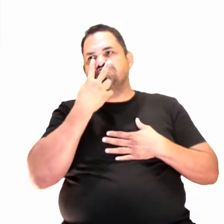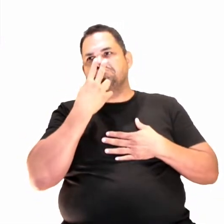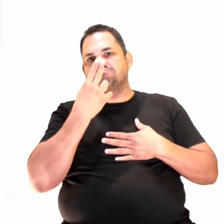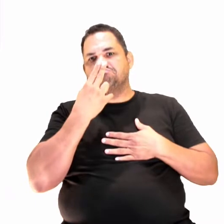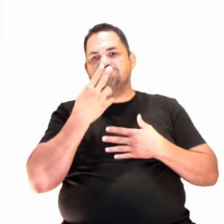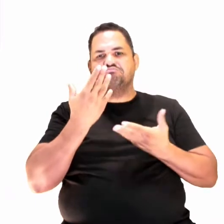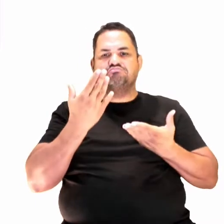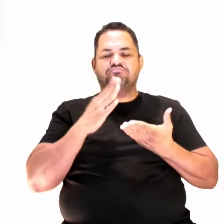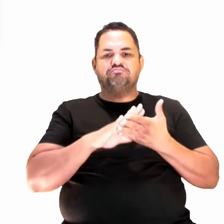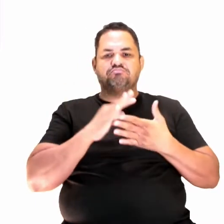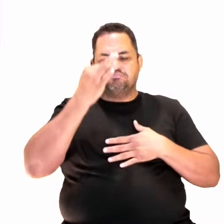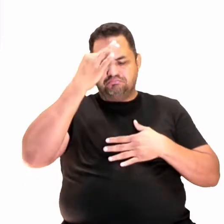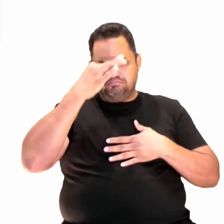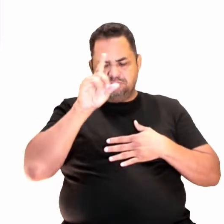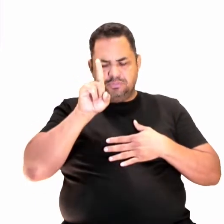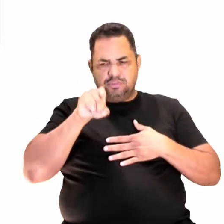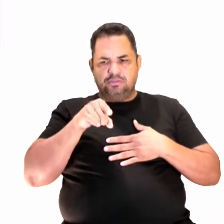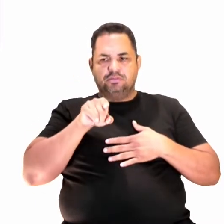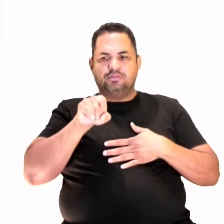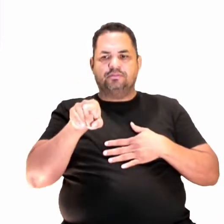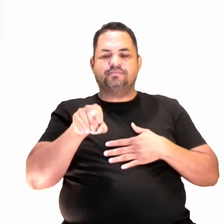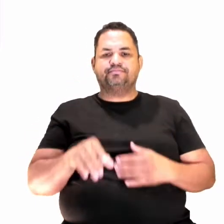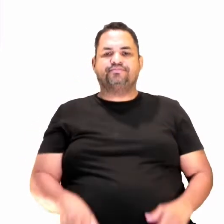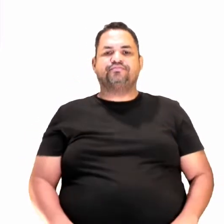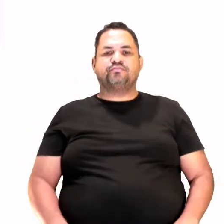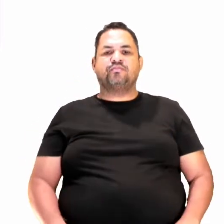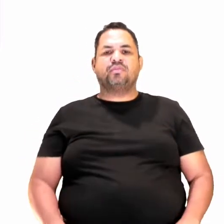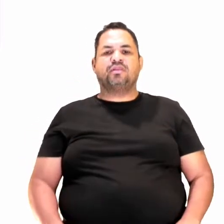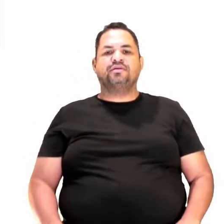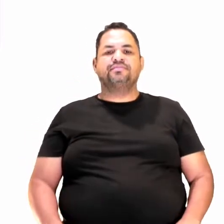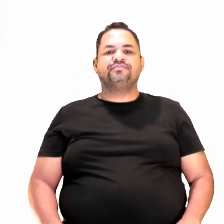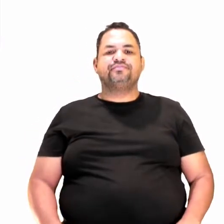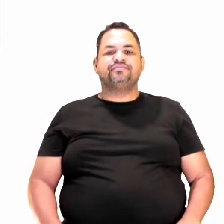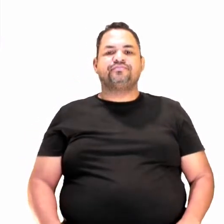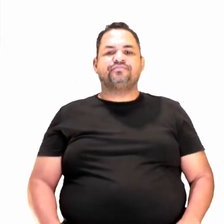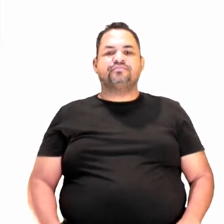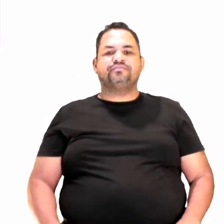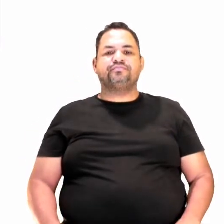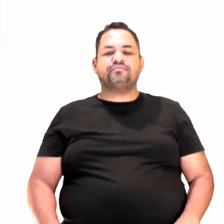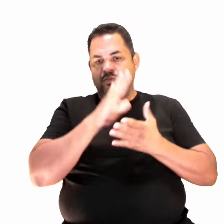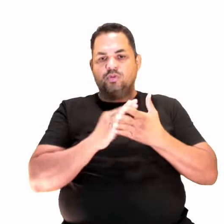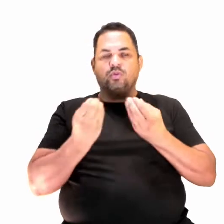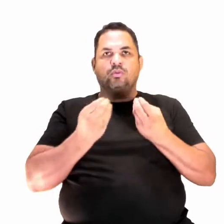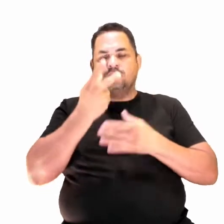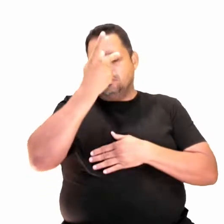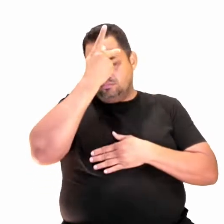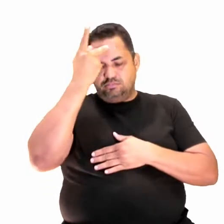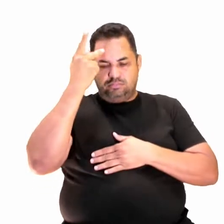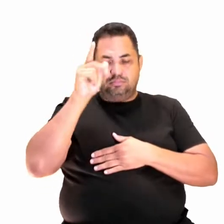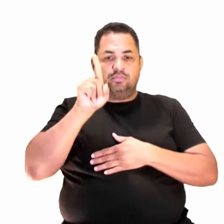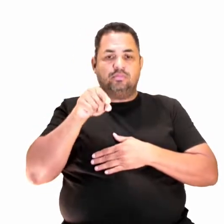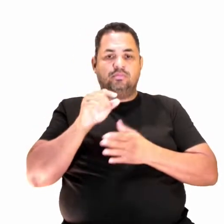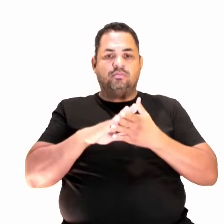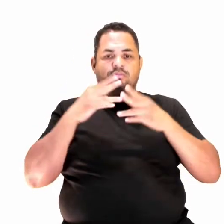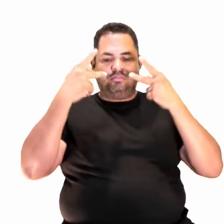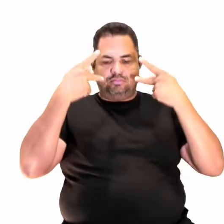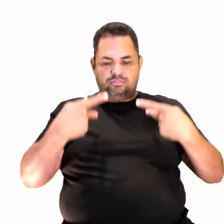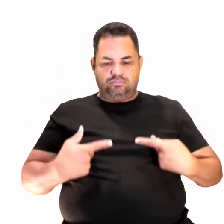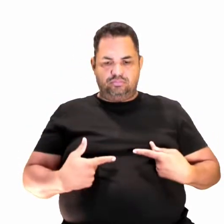é, certo? E aí, physical appearance, descrever as pessoas